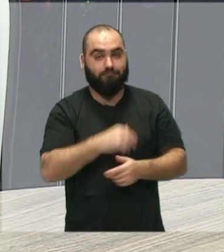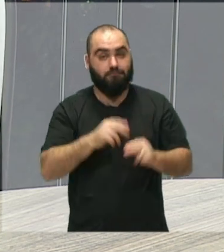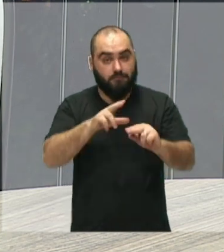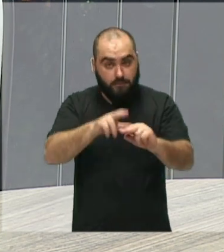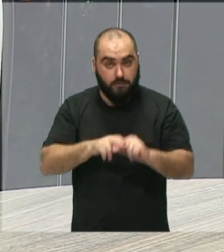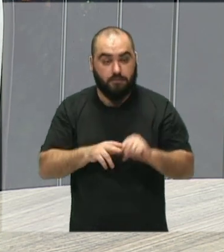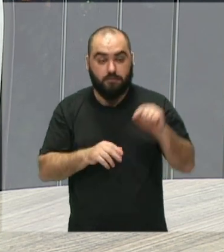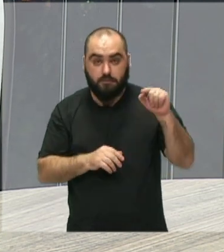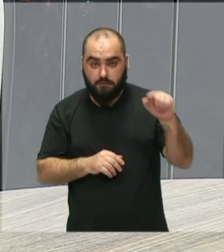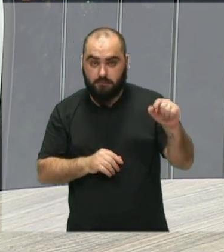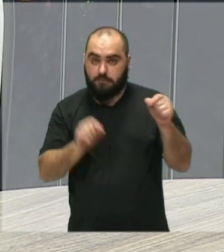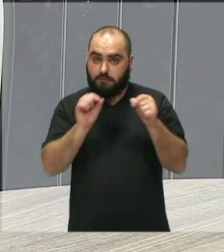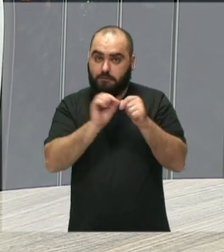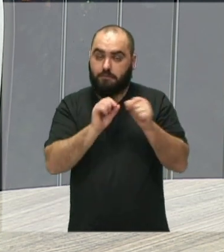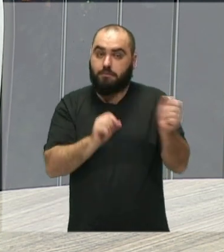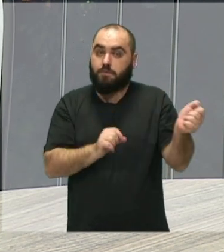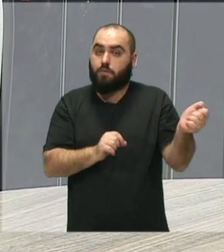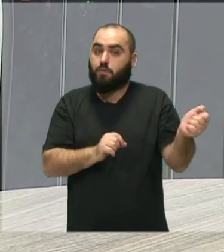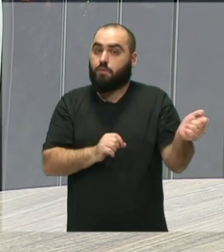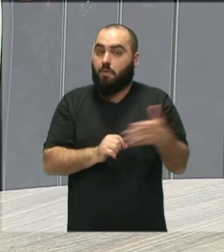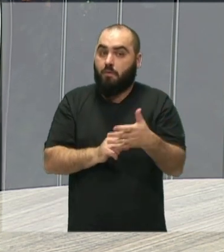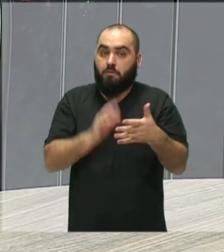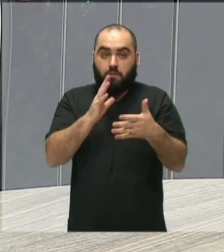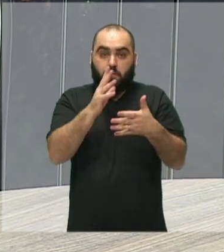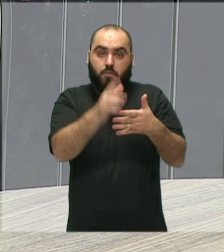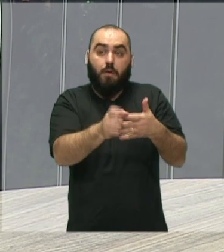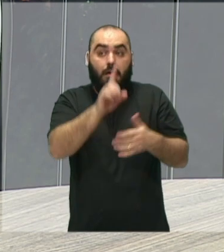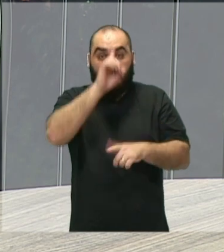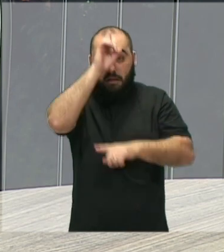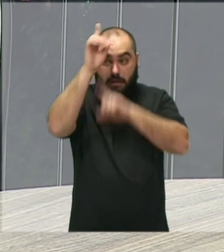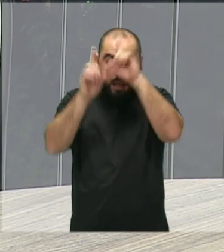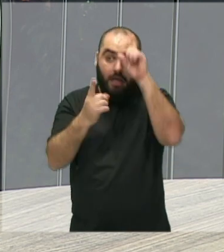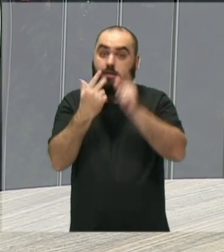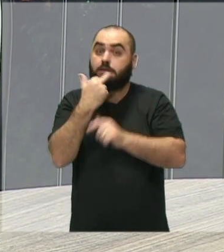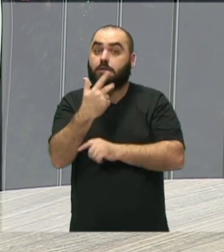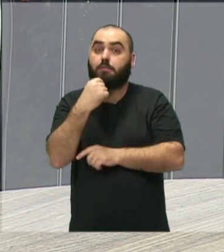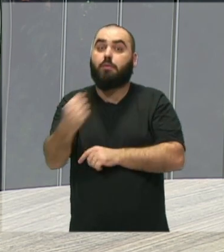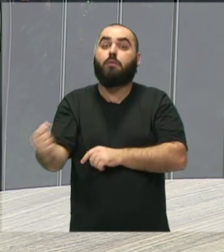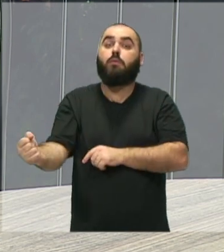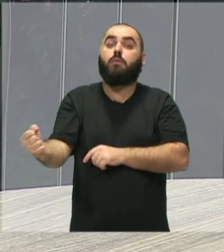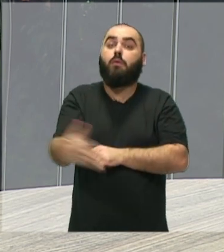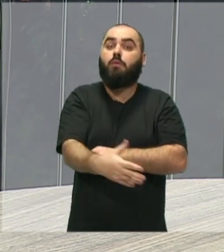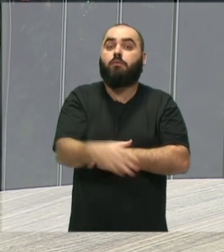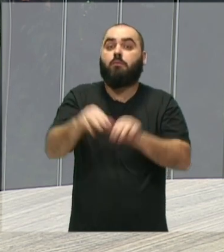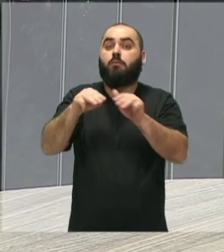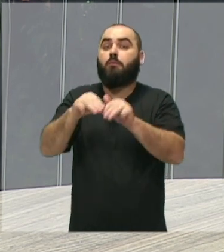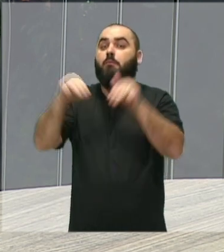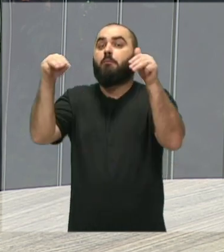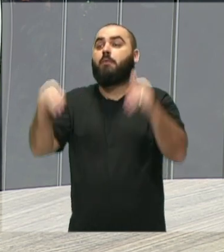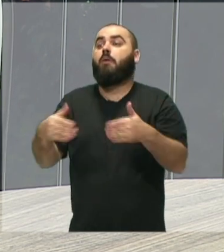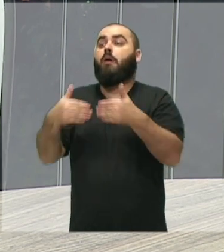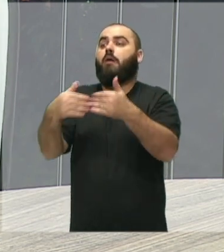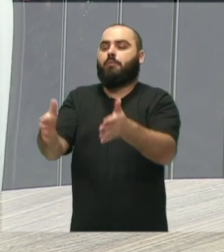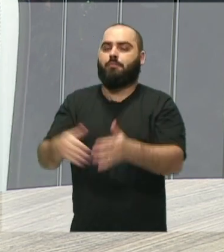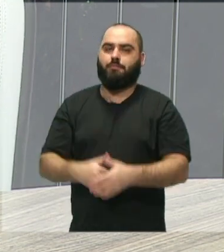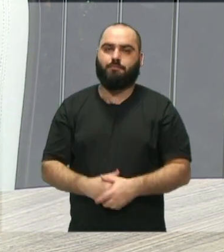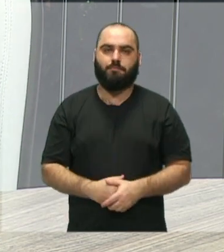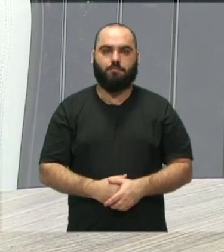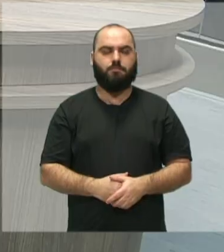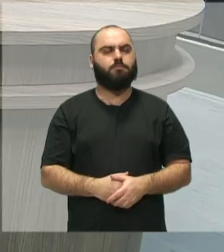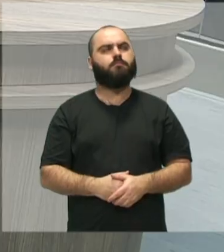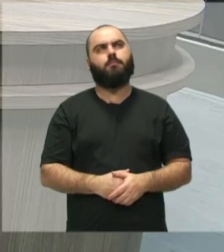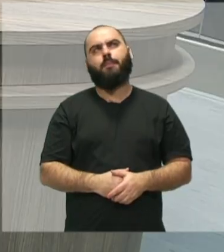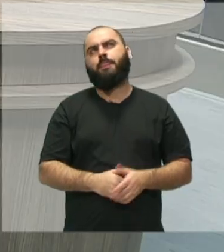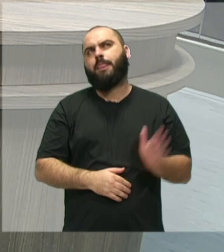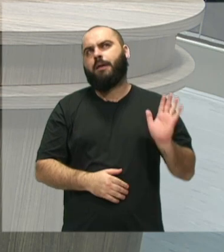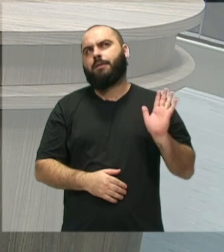a exposição, né? Toda ela, e a ideia é trazer uma nova expografia quando o museu for reabrir, né? Mas... Em que sentido, assim,